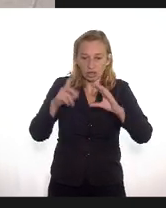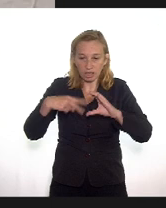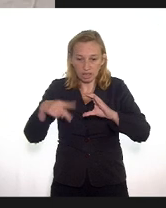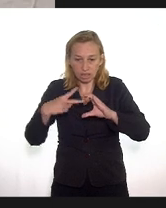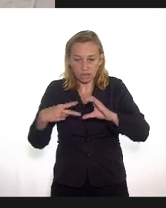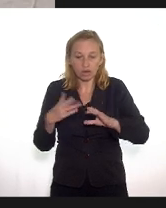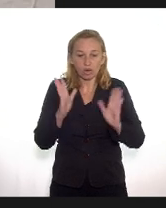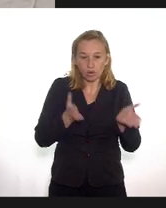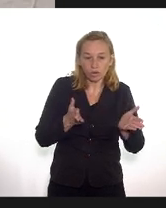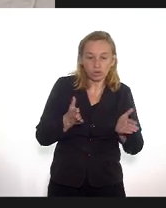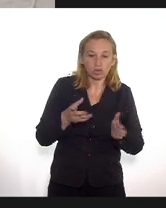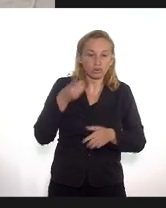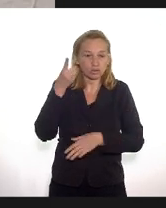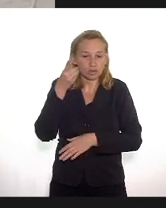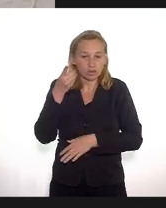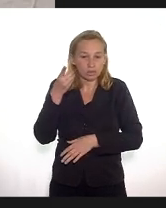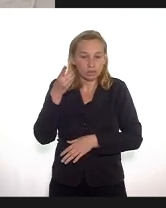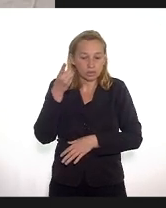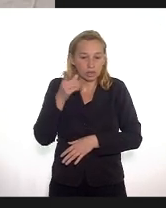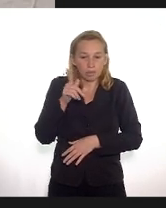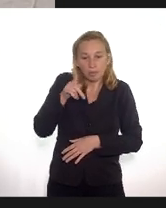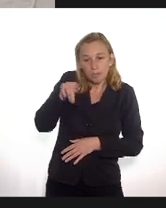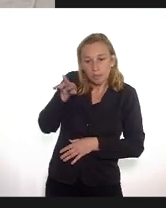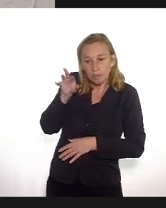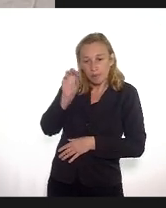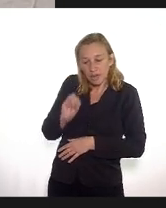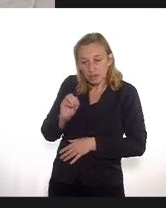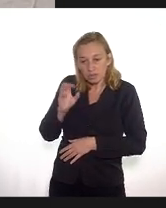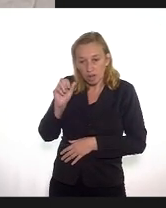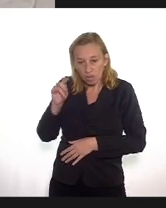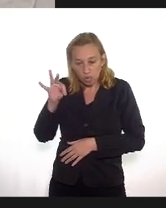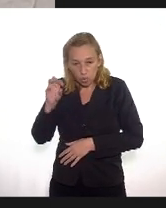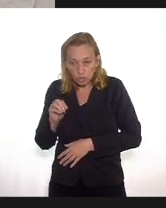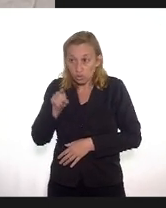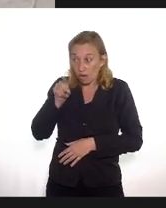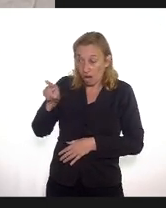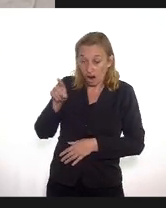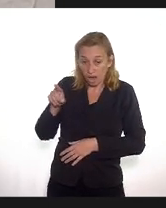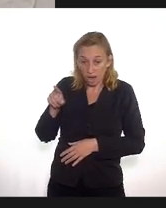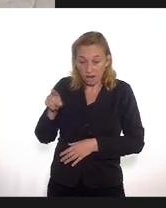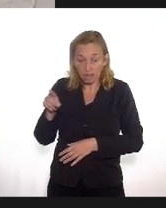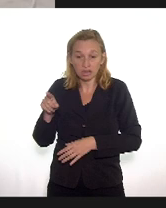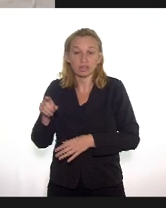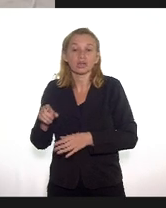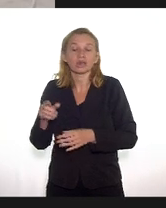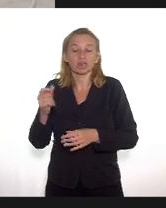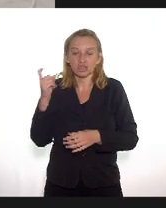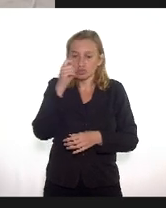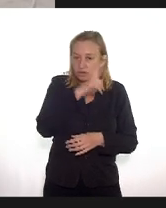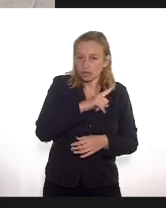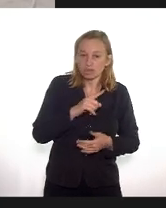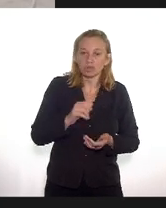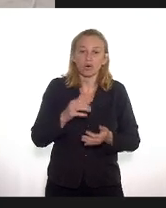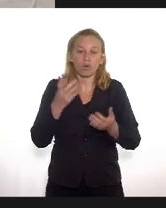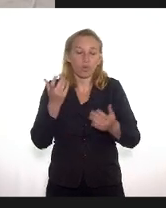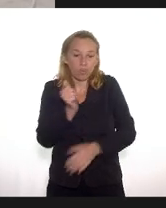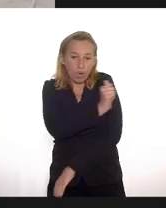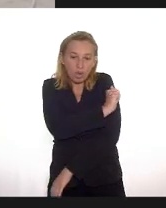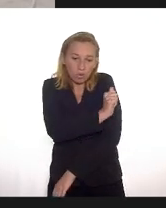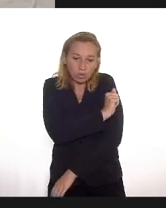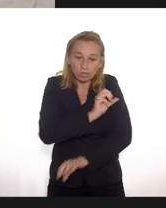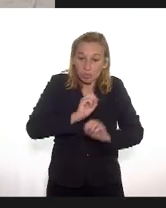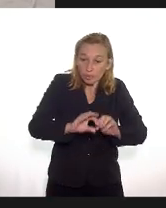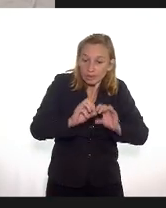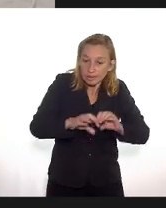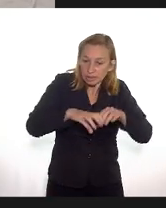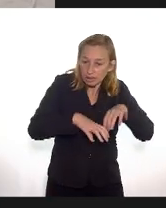Pedro Augusto, para fazer uma representação sobre isso lá no Congresso. A gente precisa da bolsa de assistência. O aluno, por ser à distância,